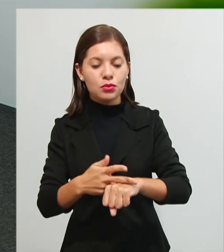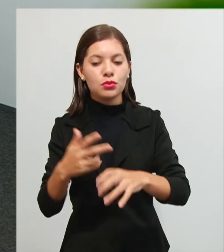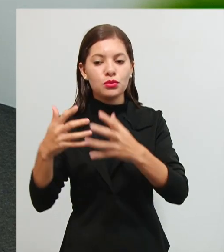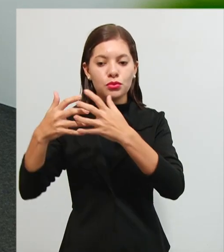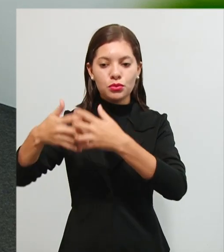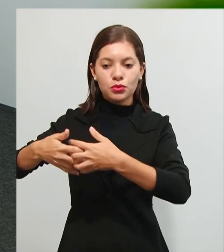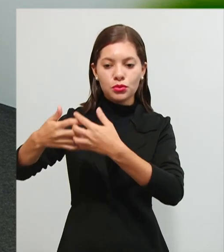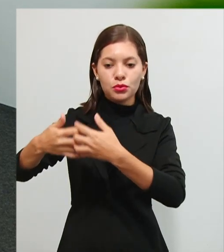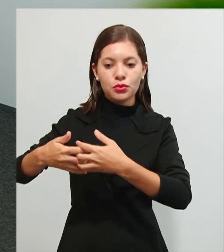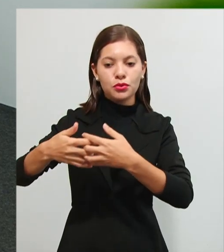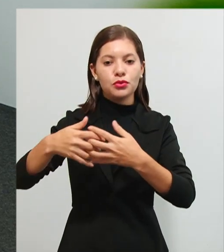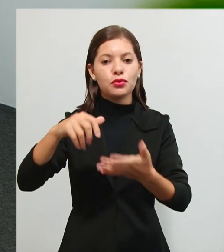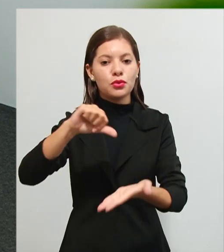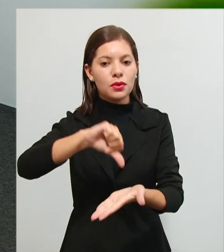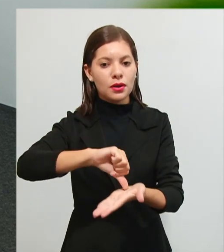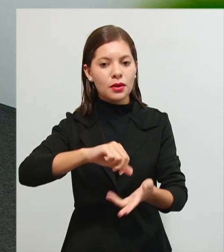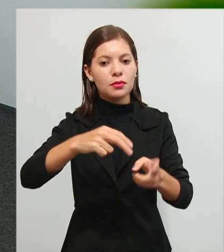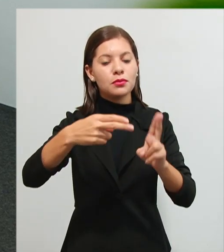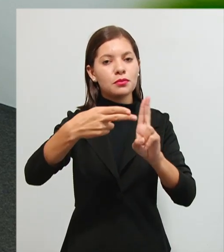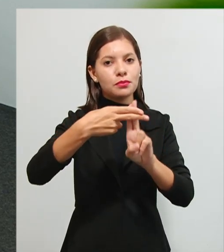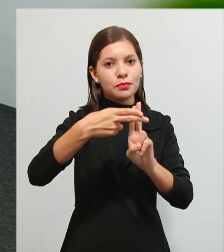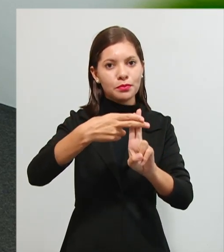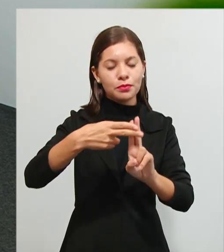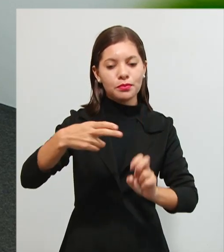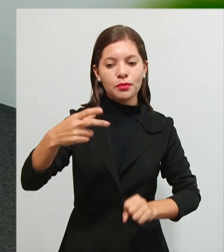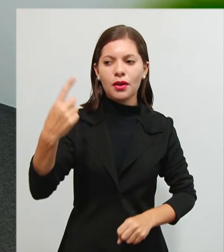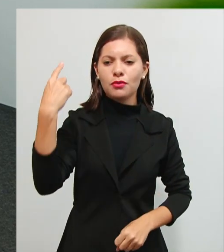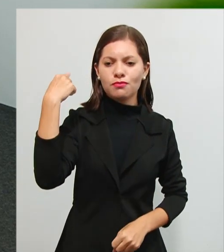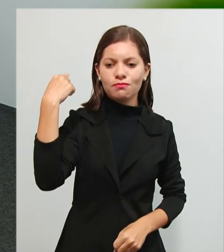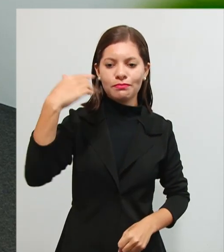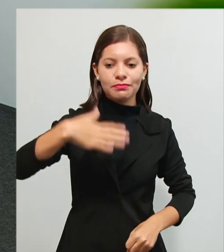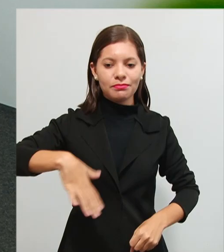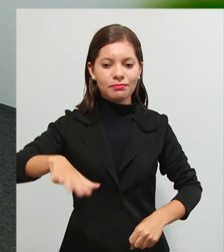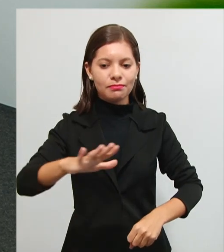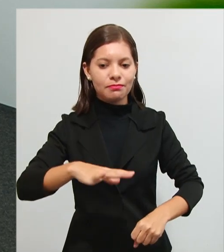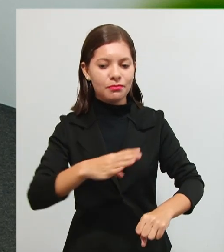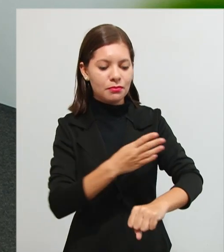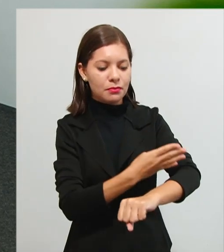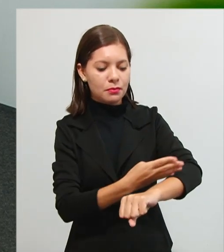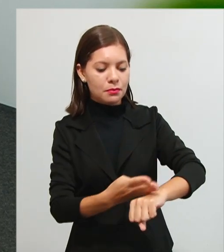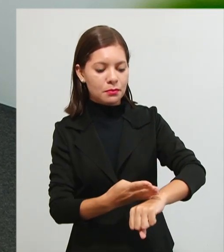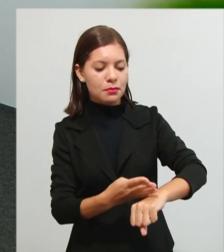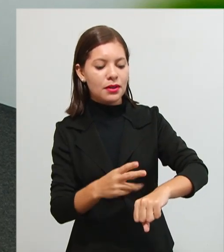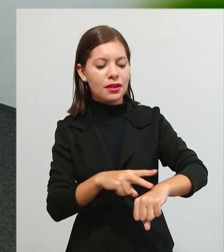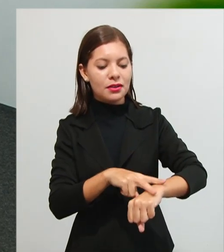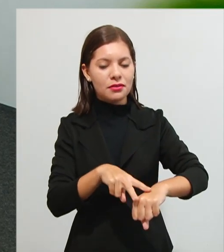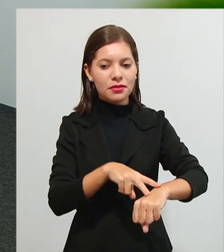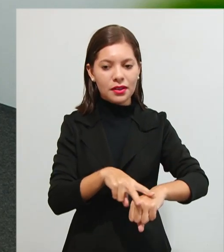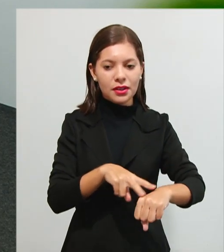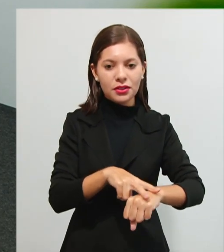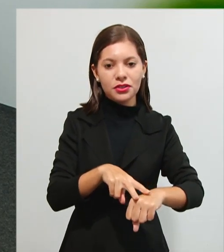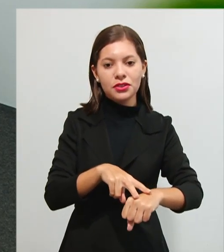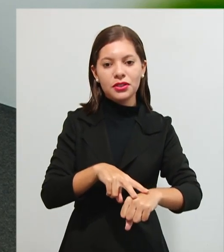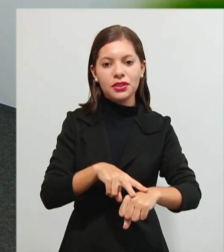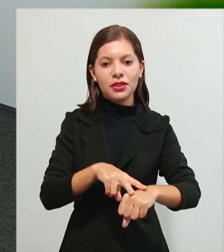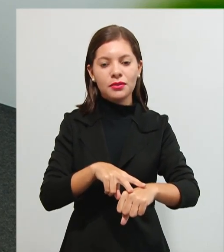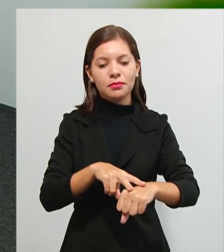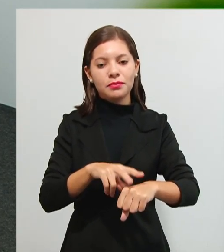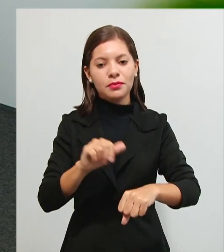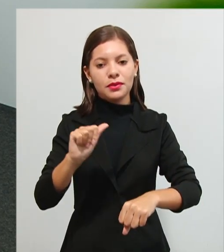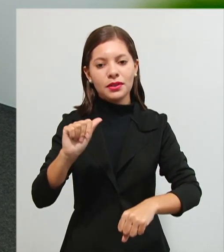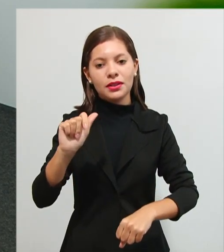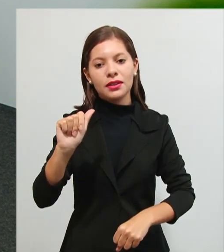Velho, Zona Norte, com uma plotagem branca ao fundo, com detalhes em verdes e um letreiro dizendo